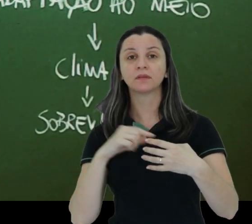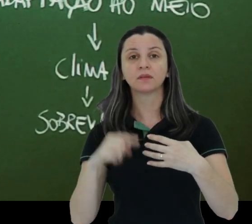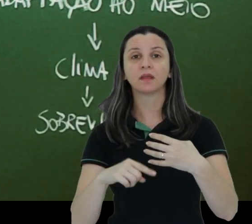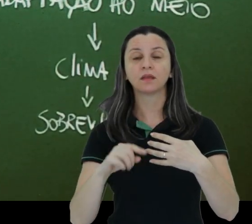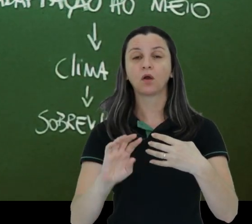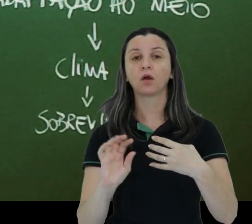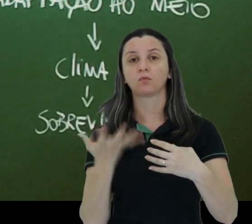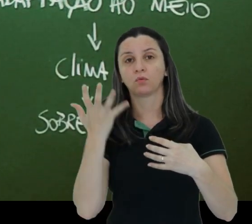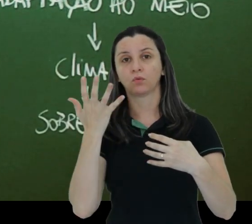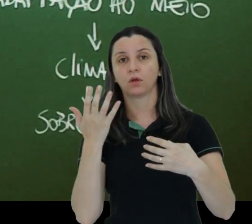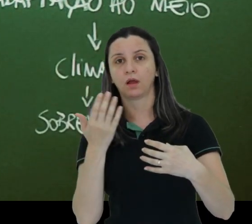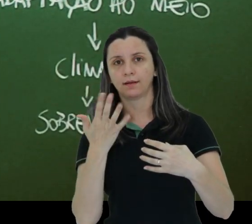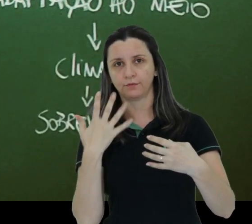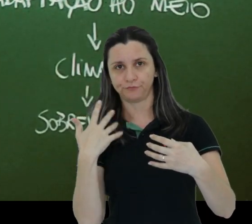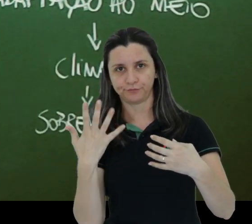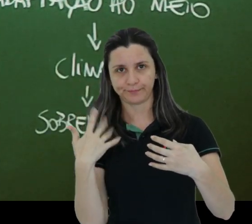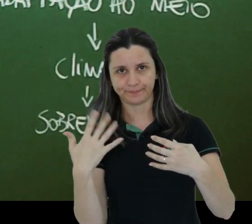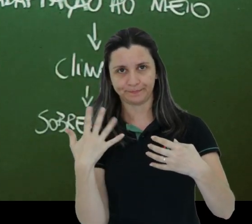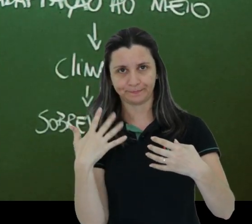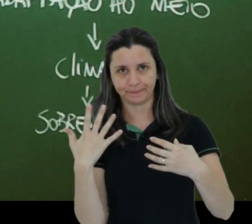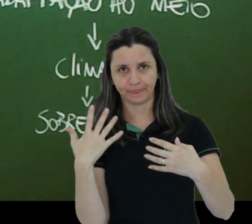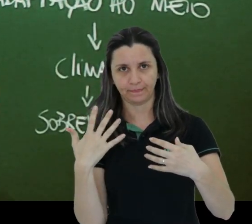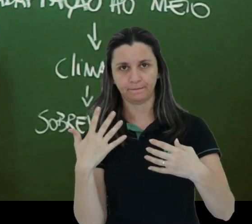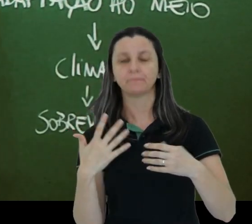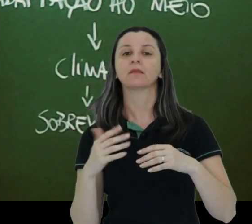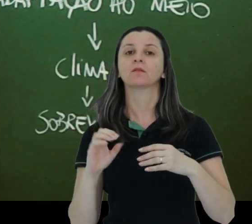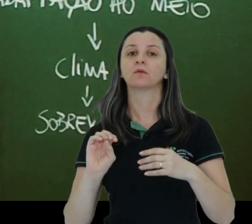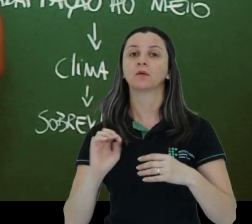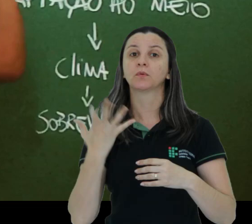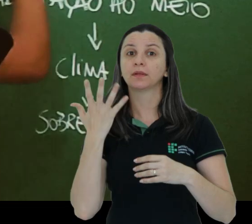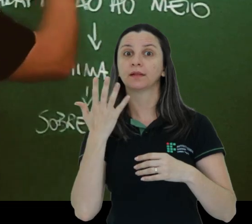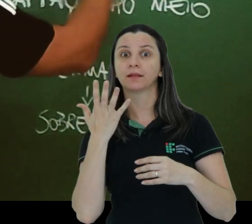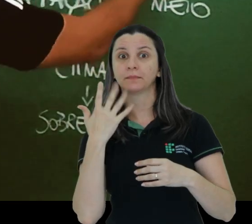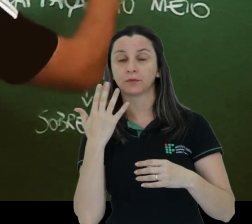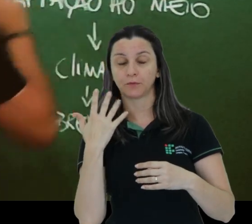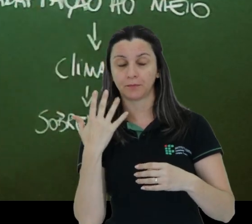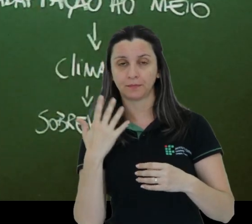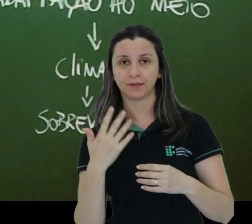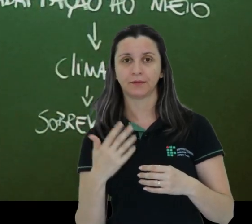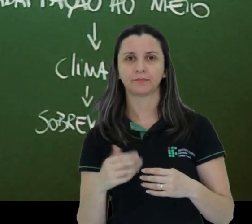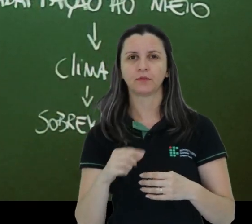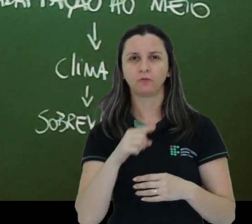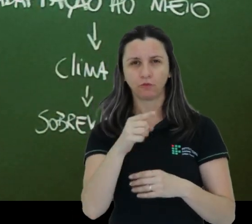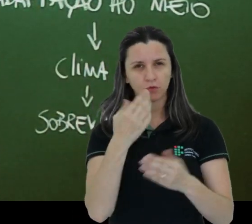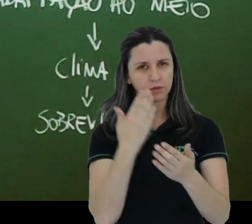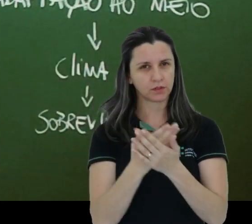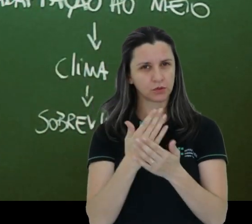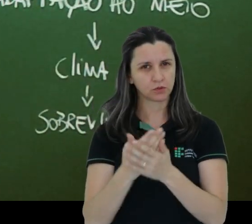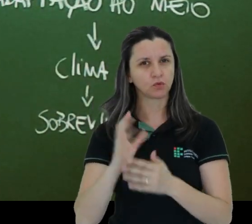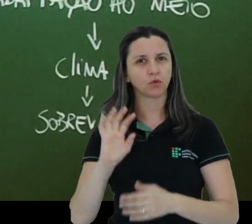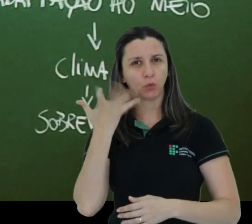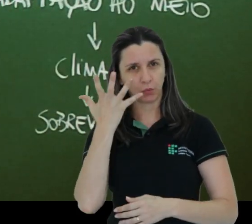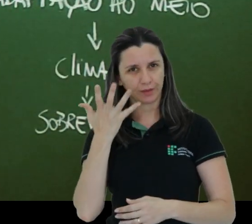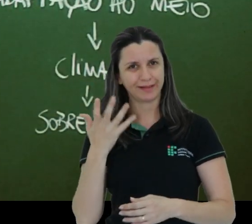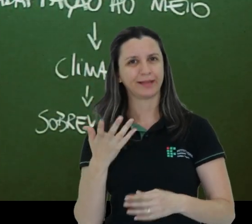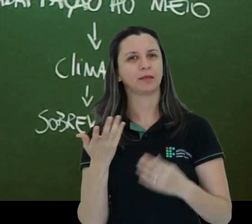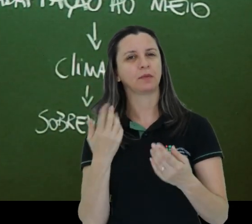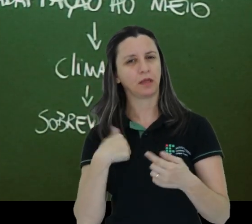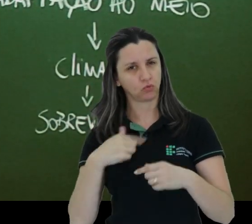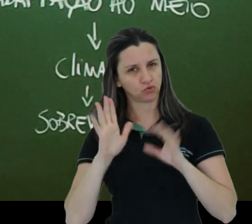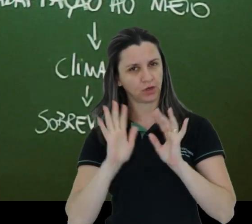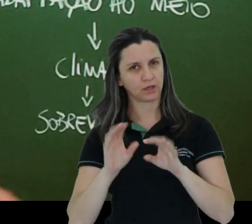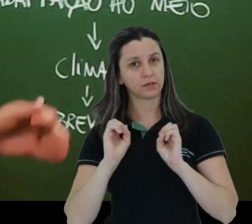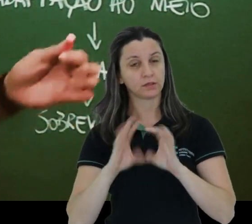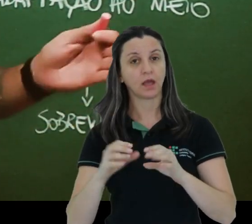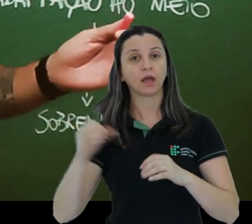temos a linha intertropical. Então aqui o clima é um clima tropical. Você estudou em clima